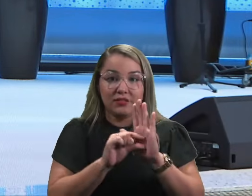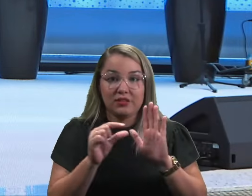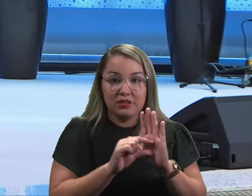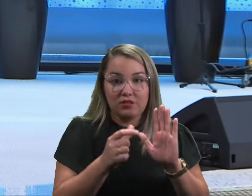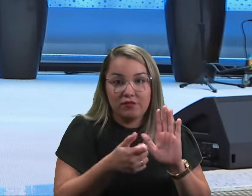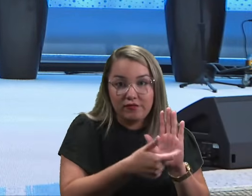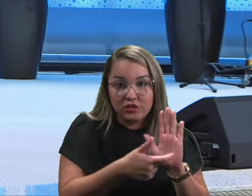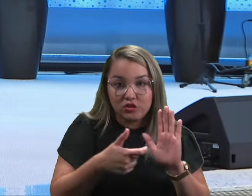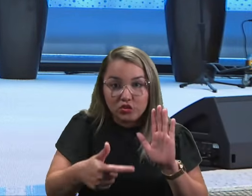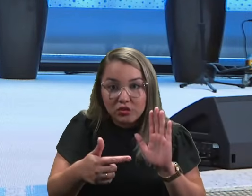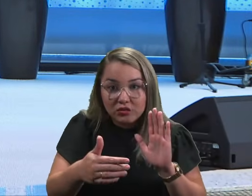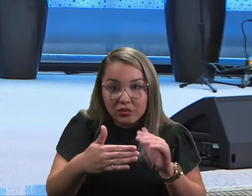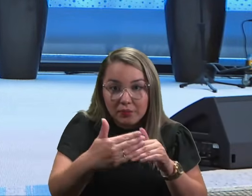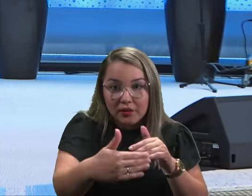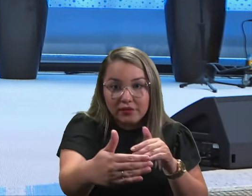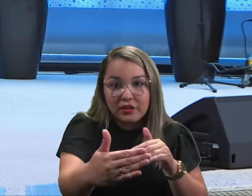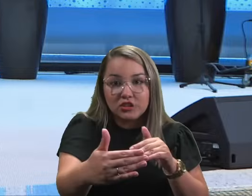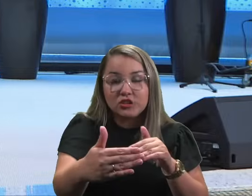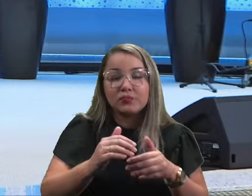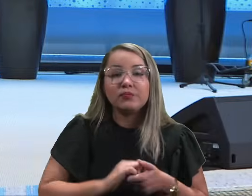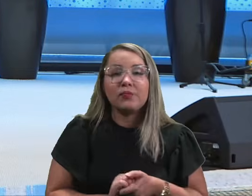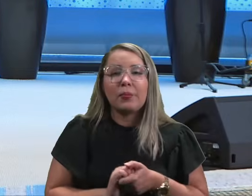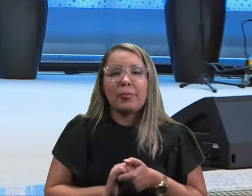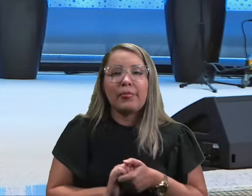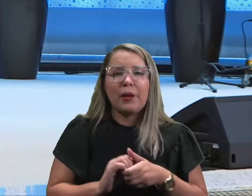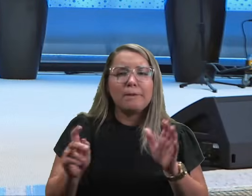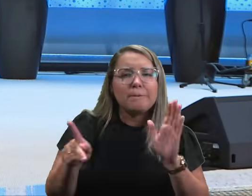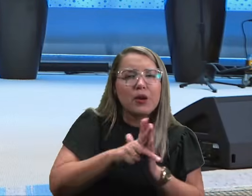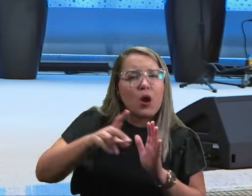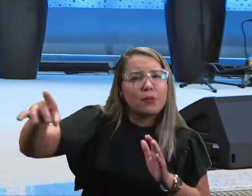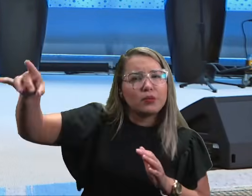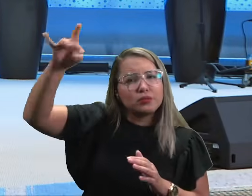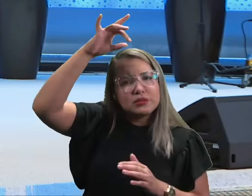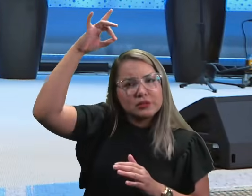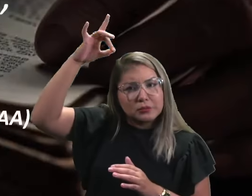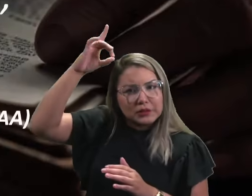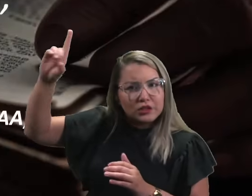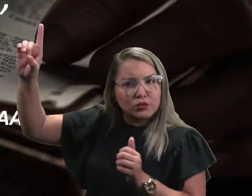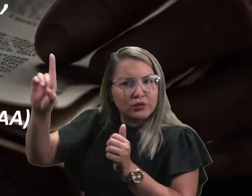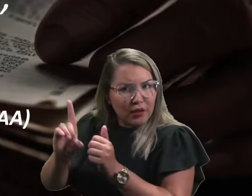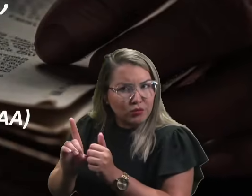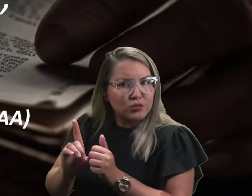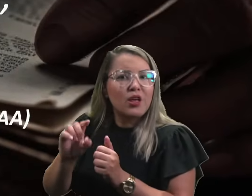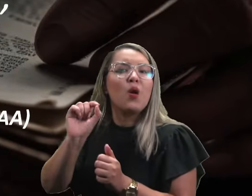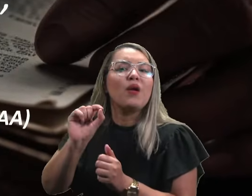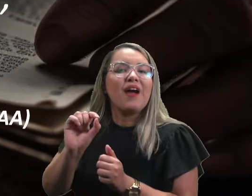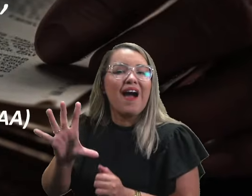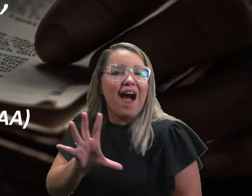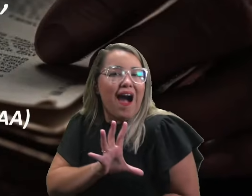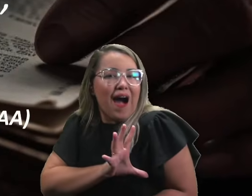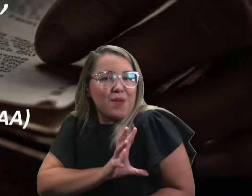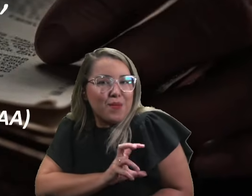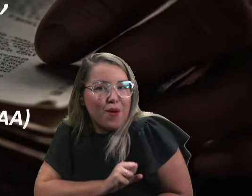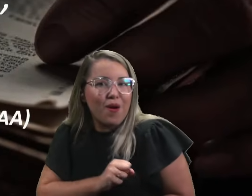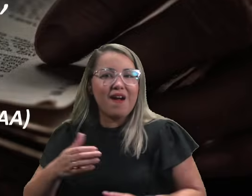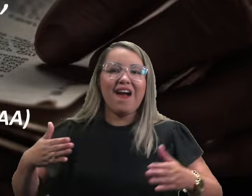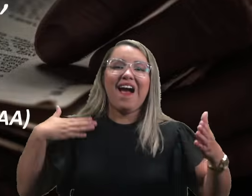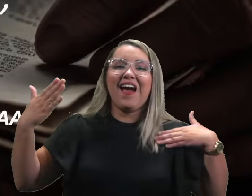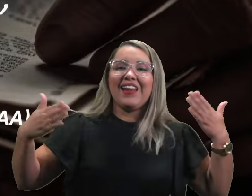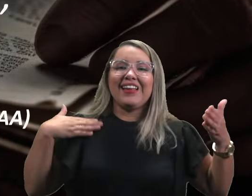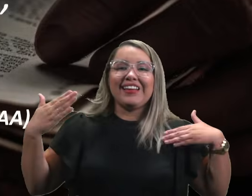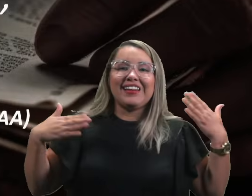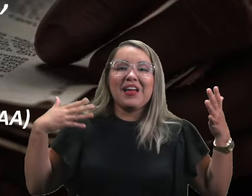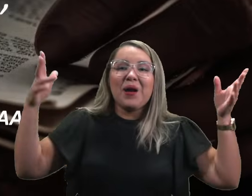diante, o fruto do Espírito é amor, alegria,